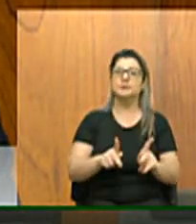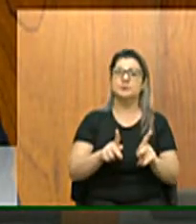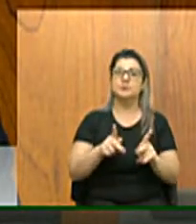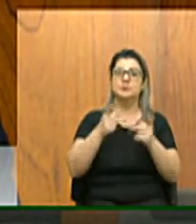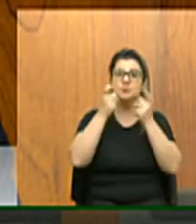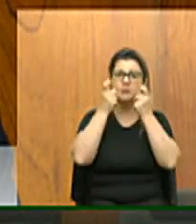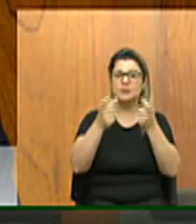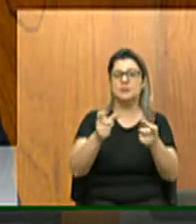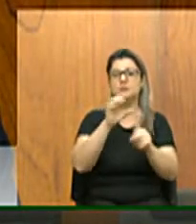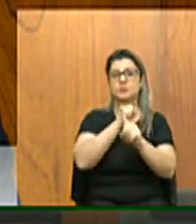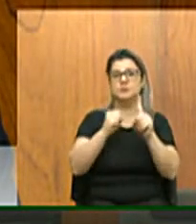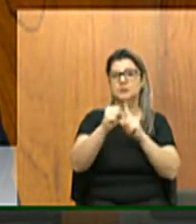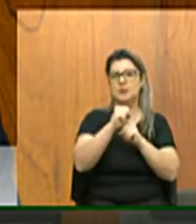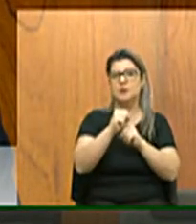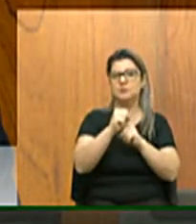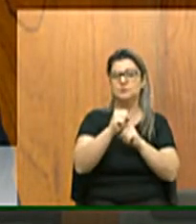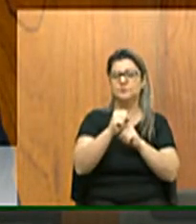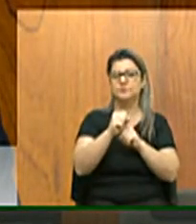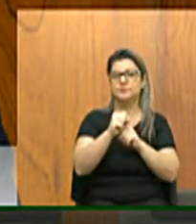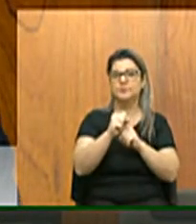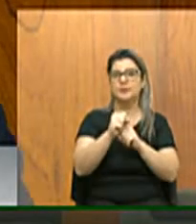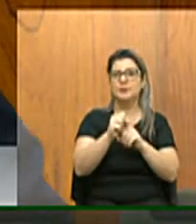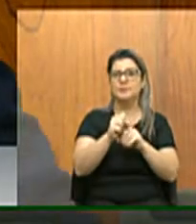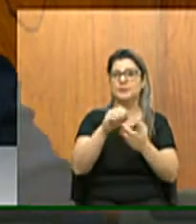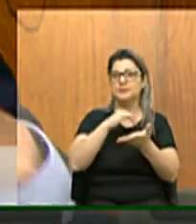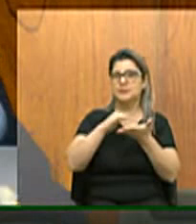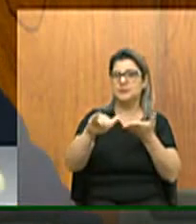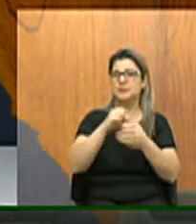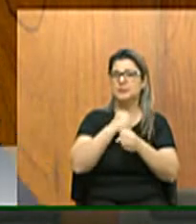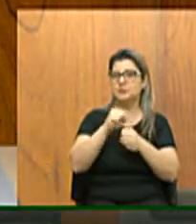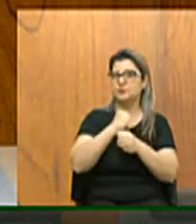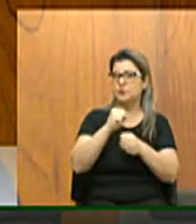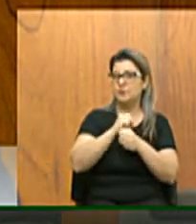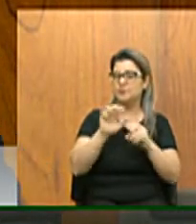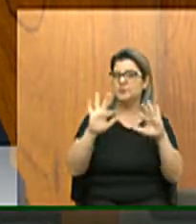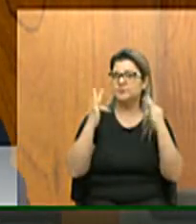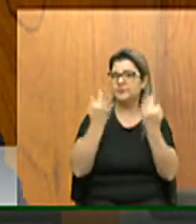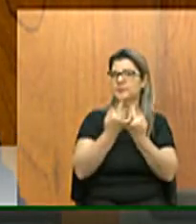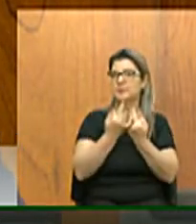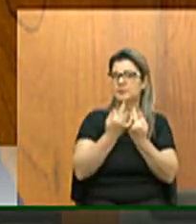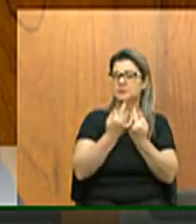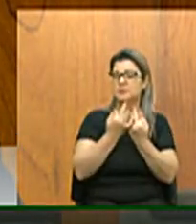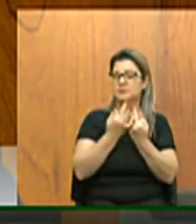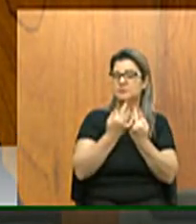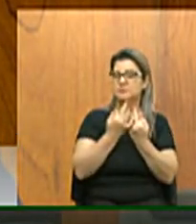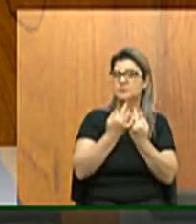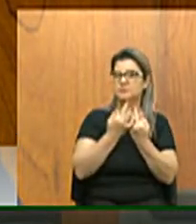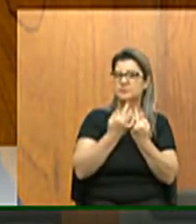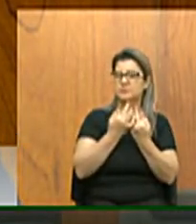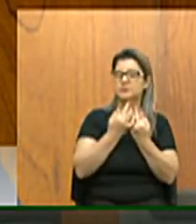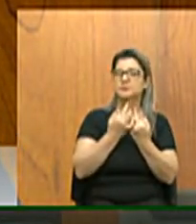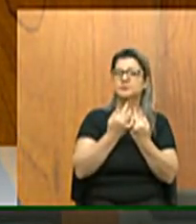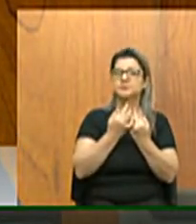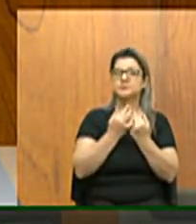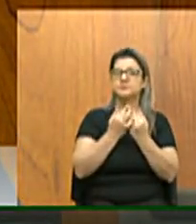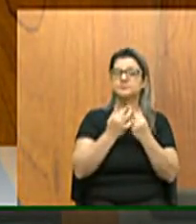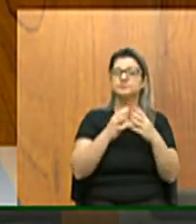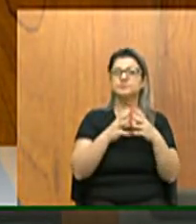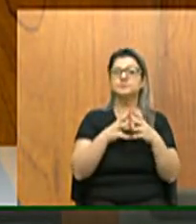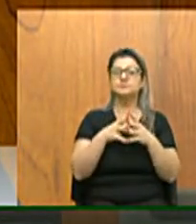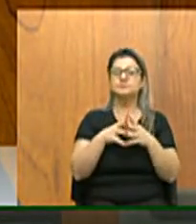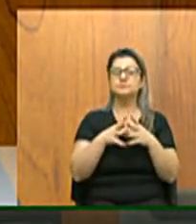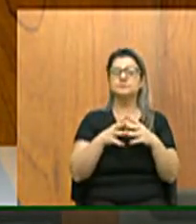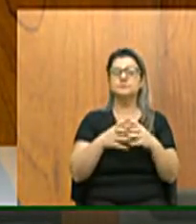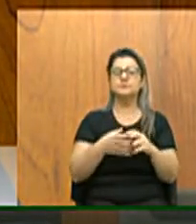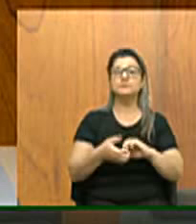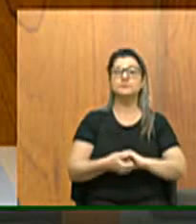Social, em execução pela Secretaria de Obras e Habitação, a famílias beneficiárias. O parecer favorável da Comissão de Constituição e